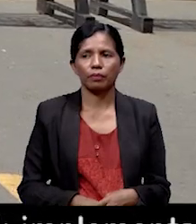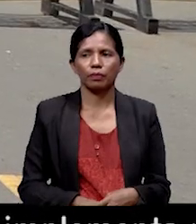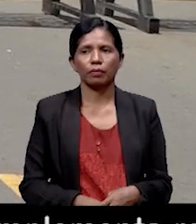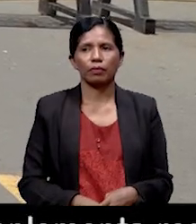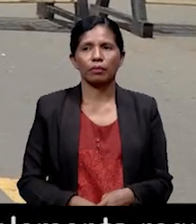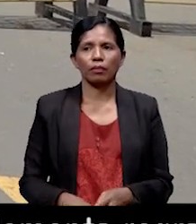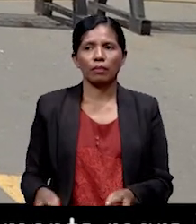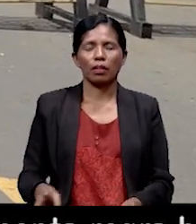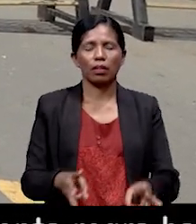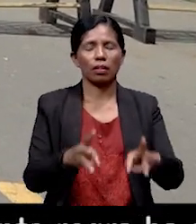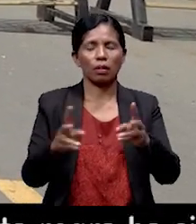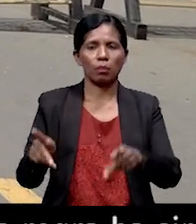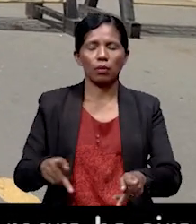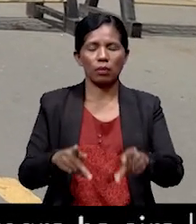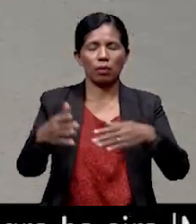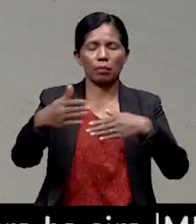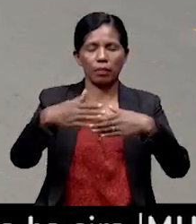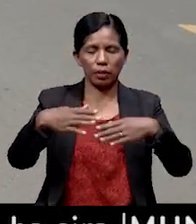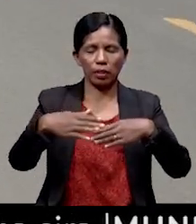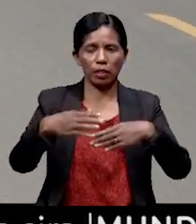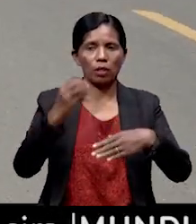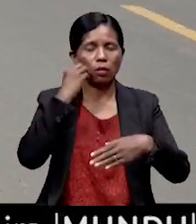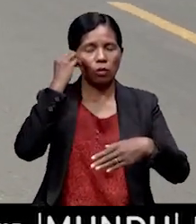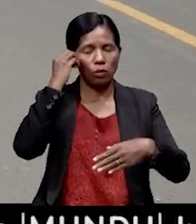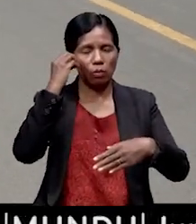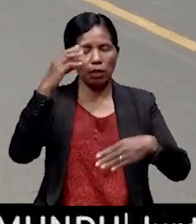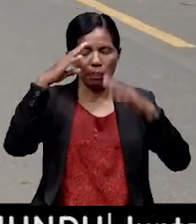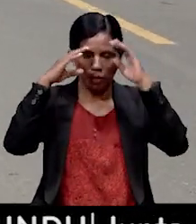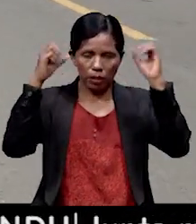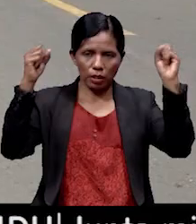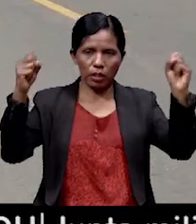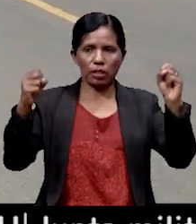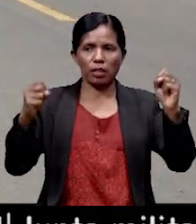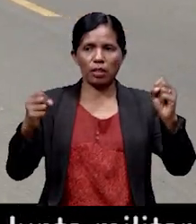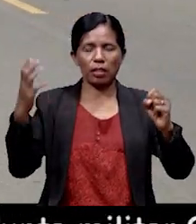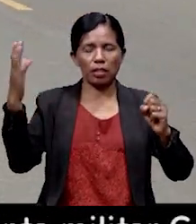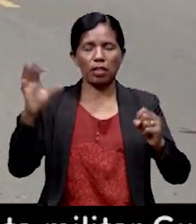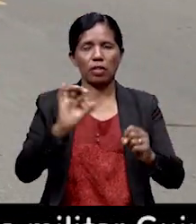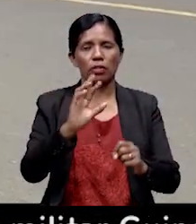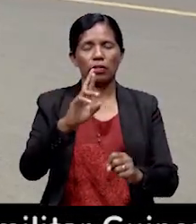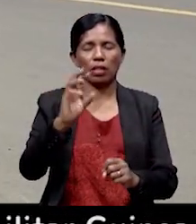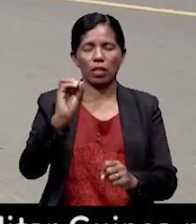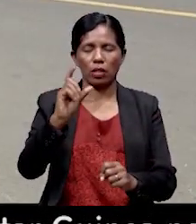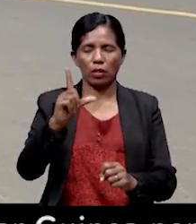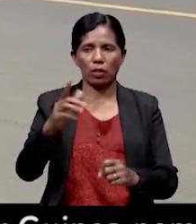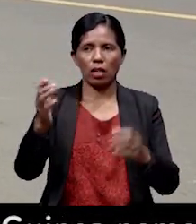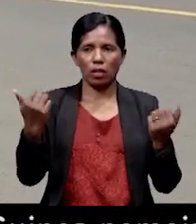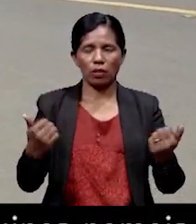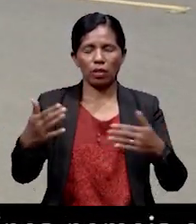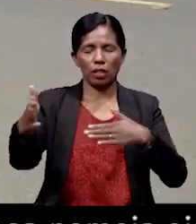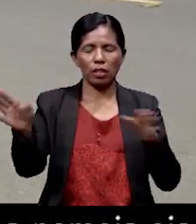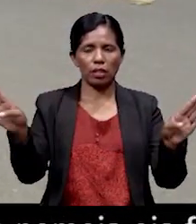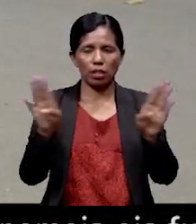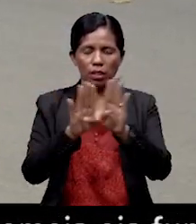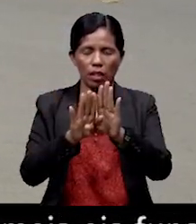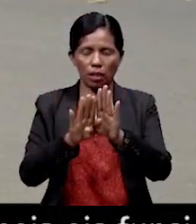Estrada público, nebe Basic Residência, Presidente da República, Francisco Guterres Luolonien, iha Farol, dada une taca ba movimento careta